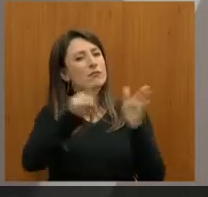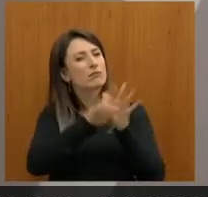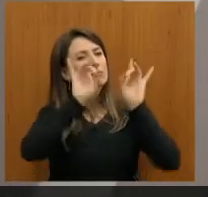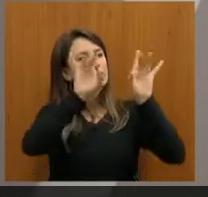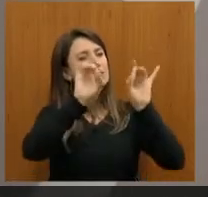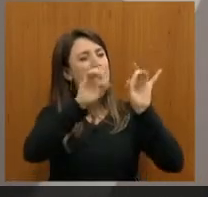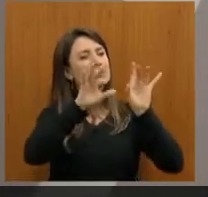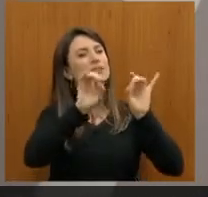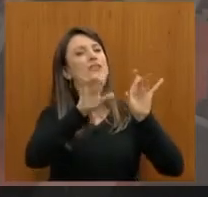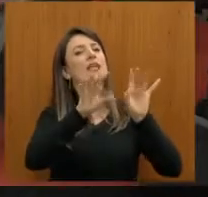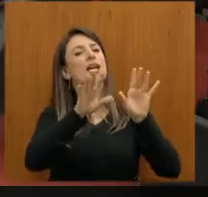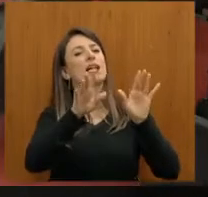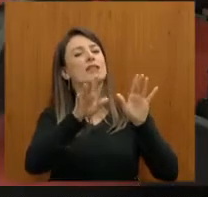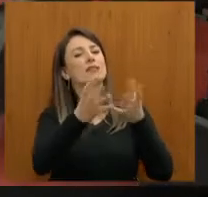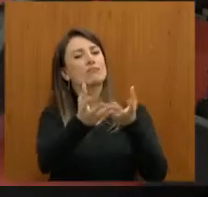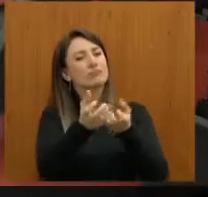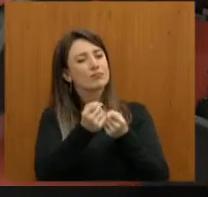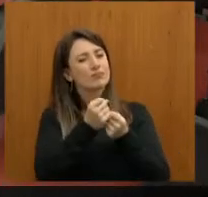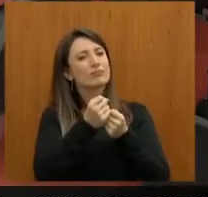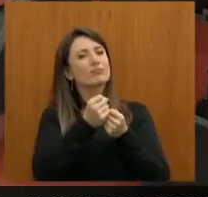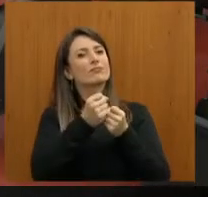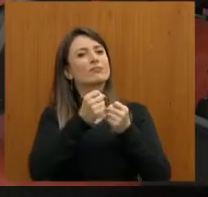E aí